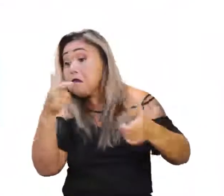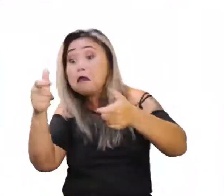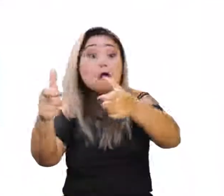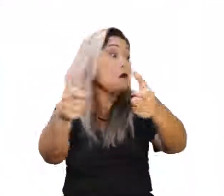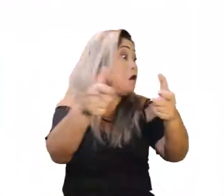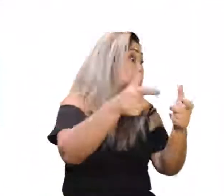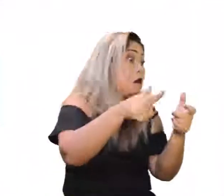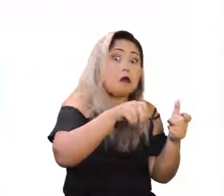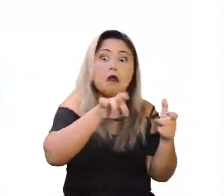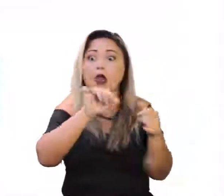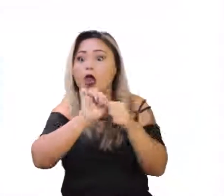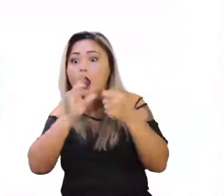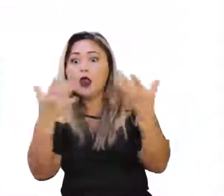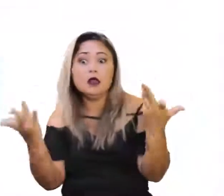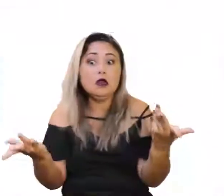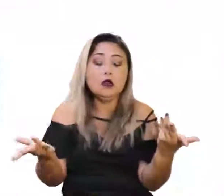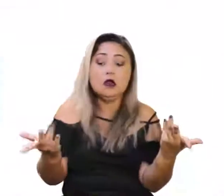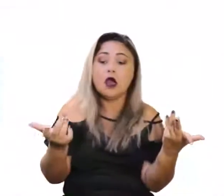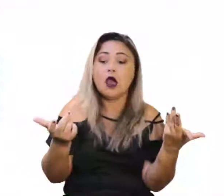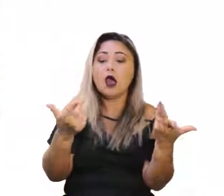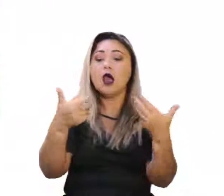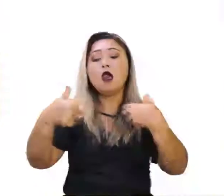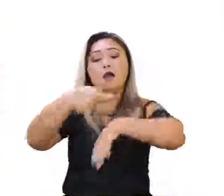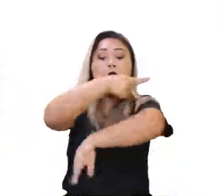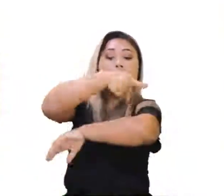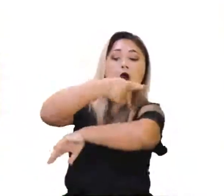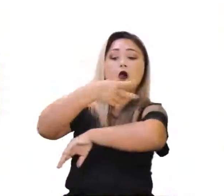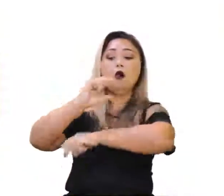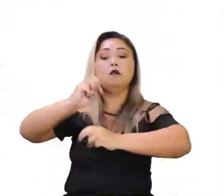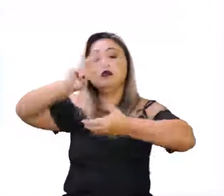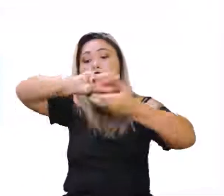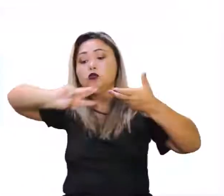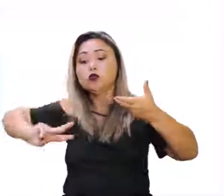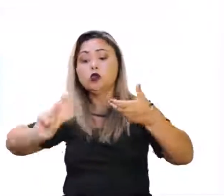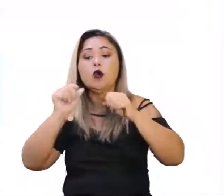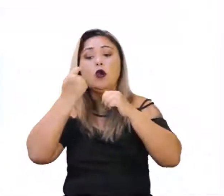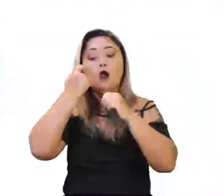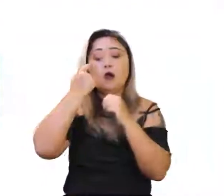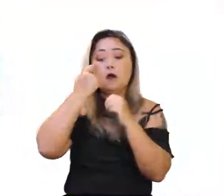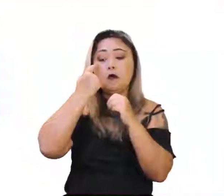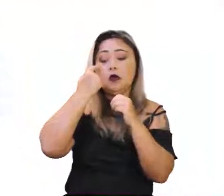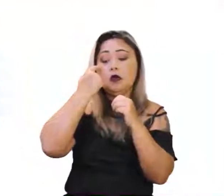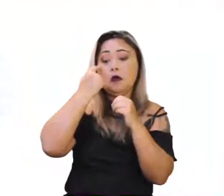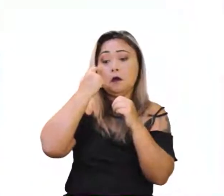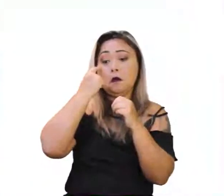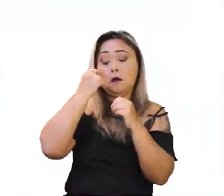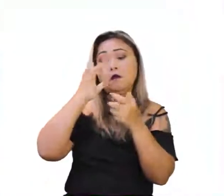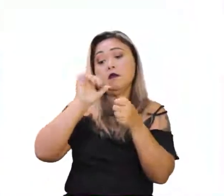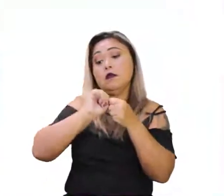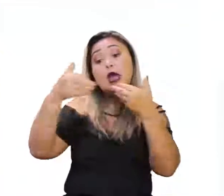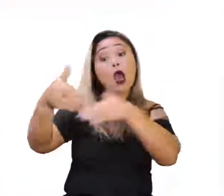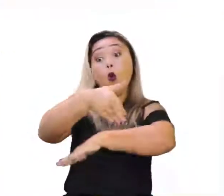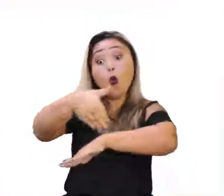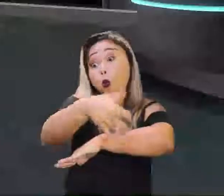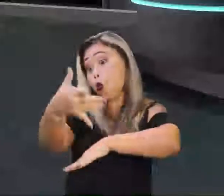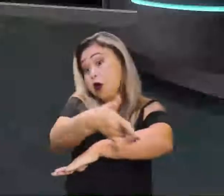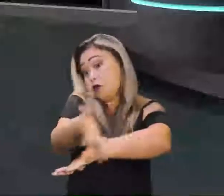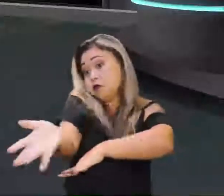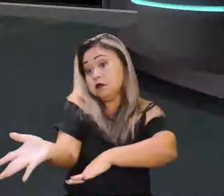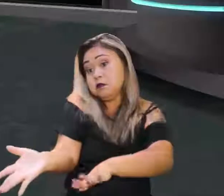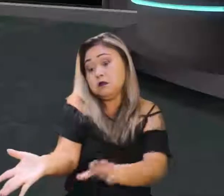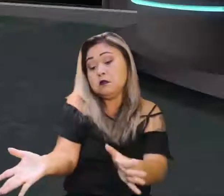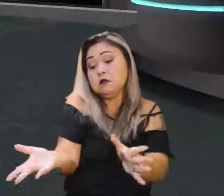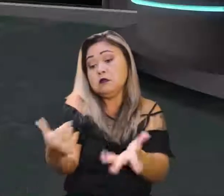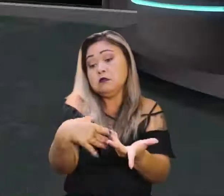numa galeria, num espaço, numa praça, no shopping, na rua mesmo,